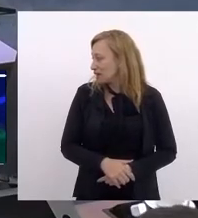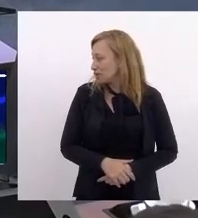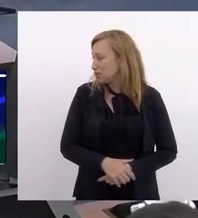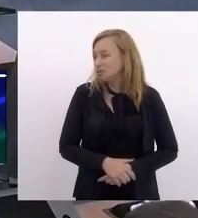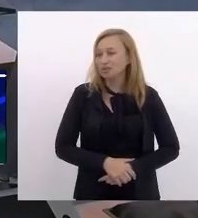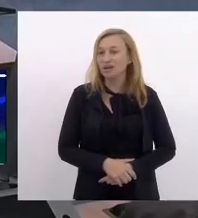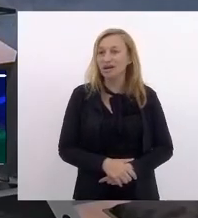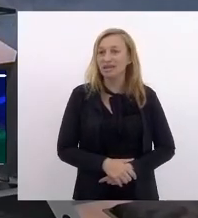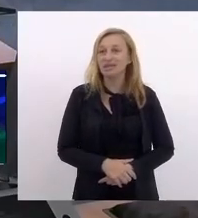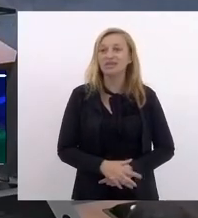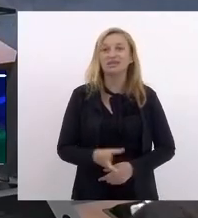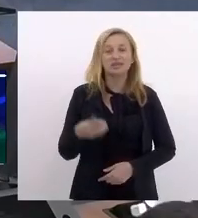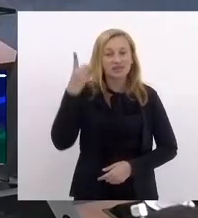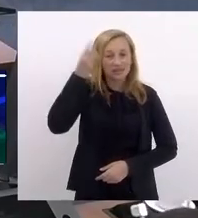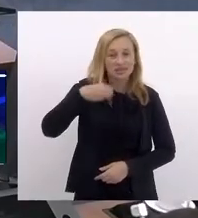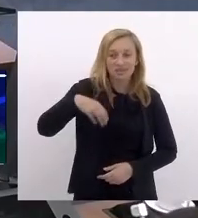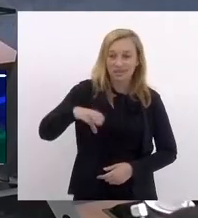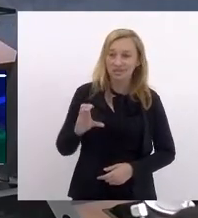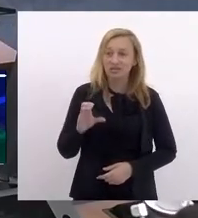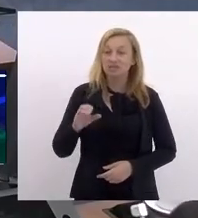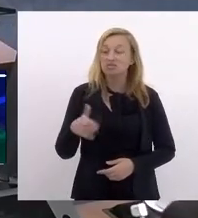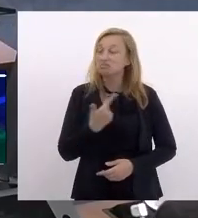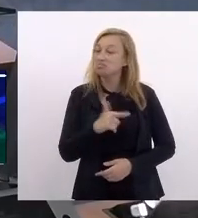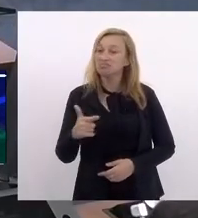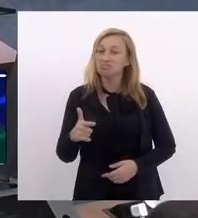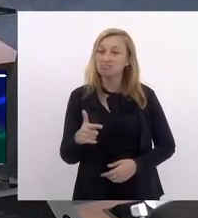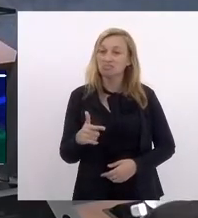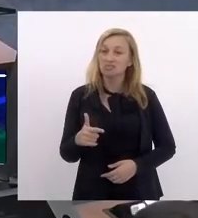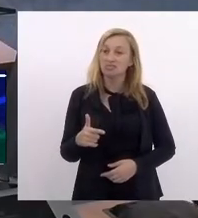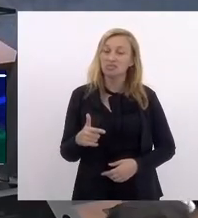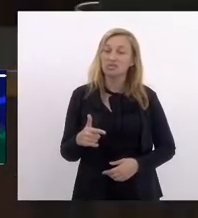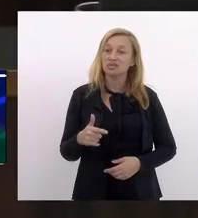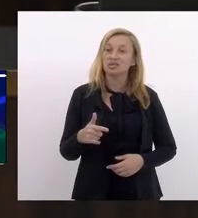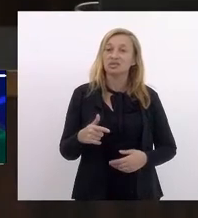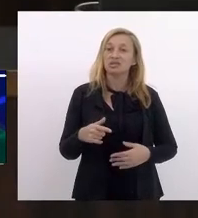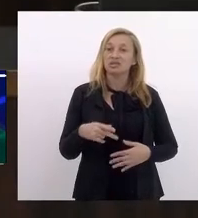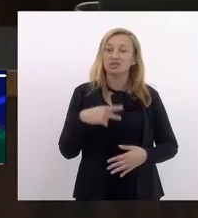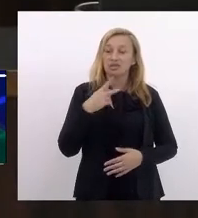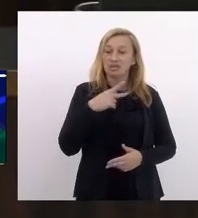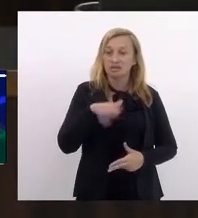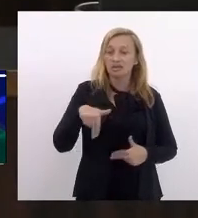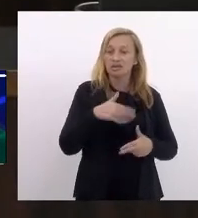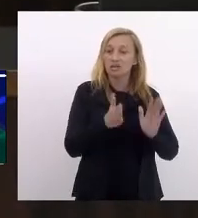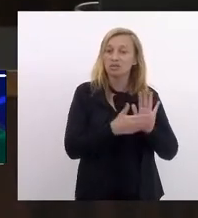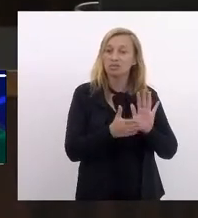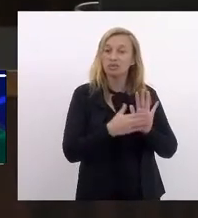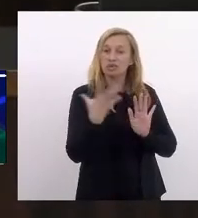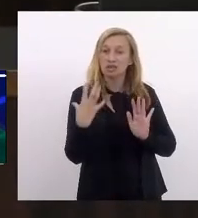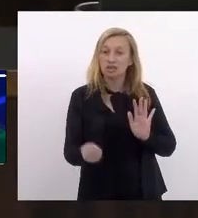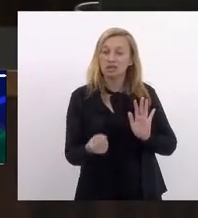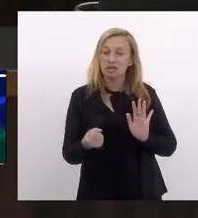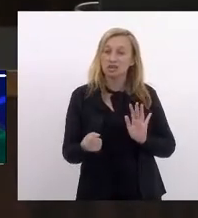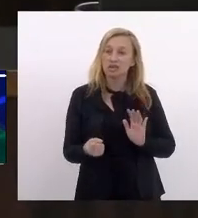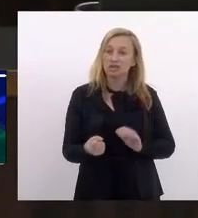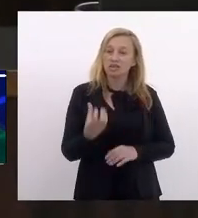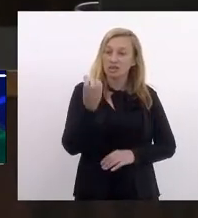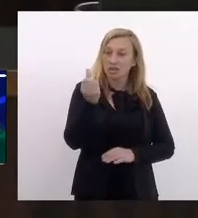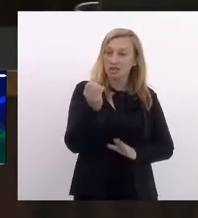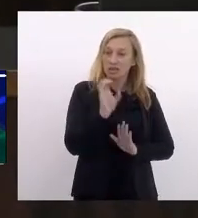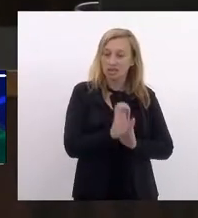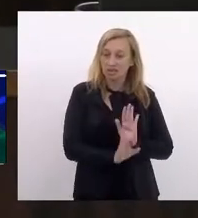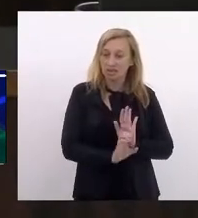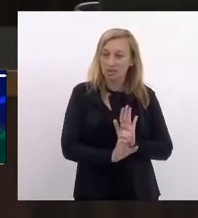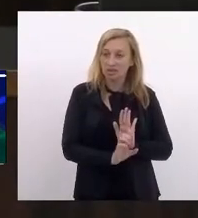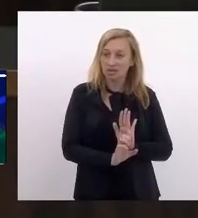Obrigada, deputado Carlos Mink. Não havendo mais oradores inscritos, a presente proposta recebeu 6